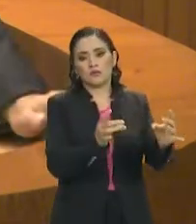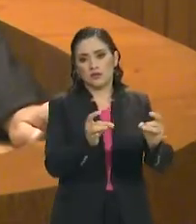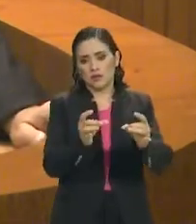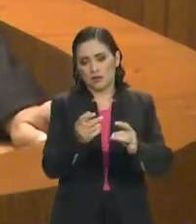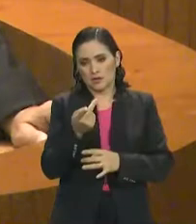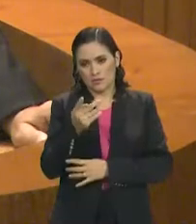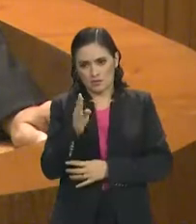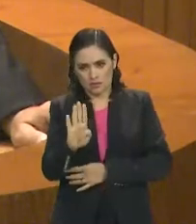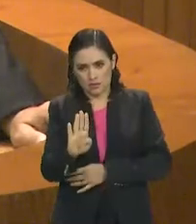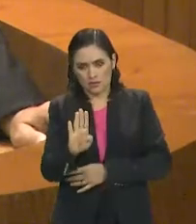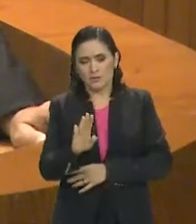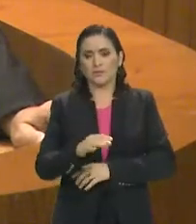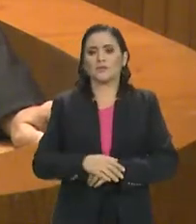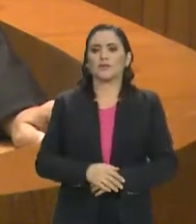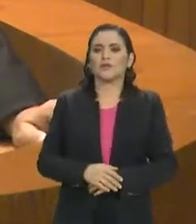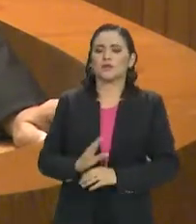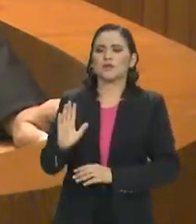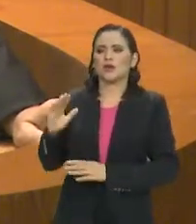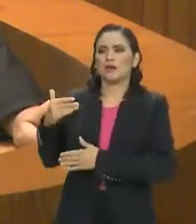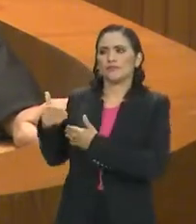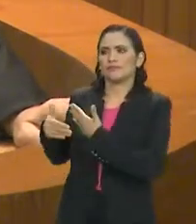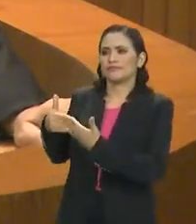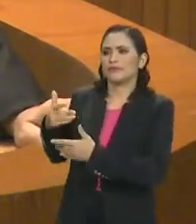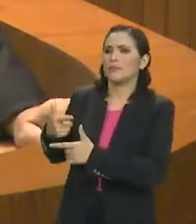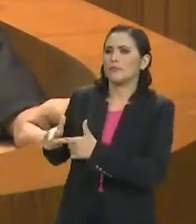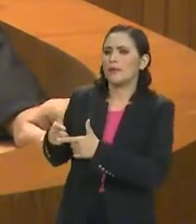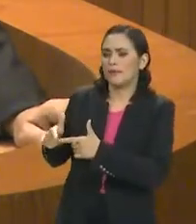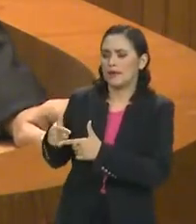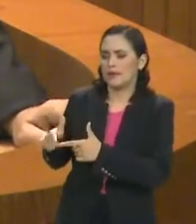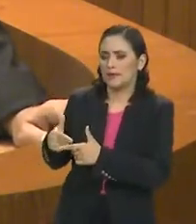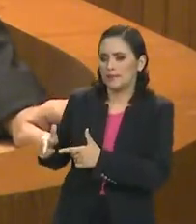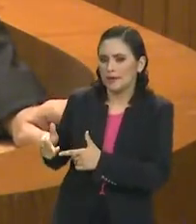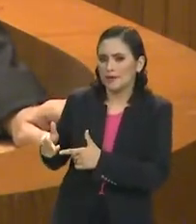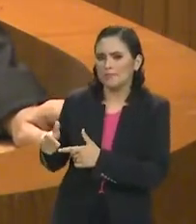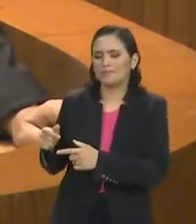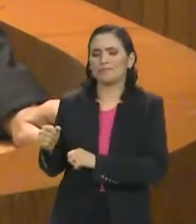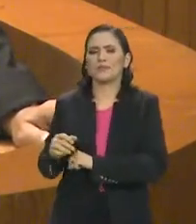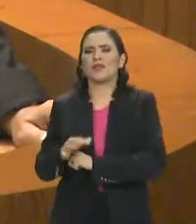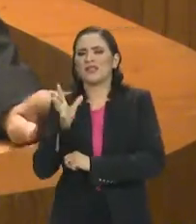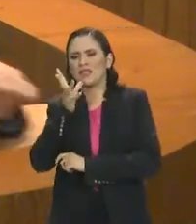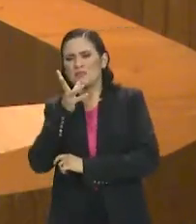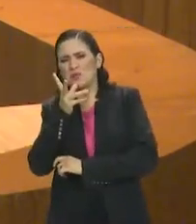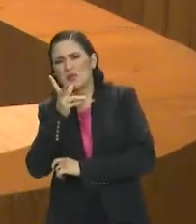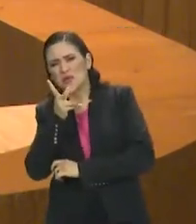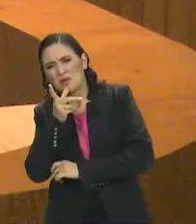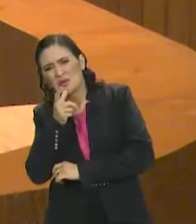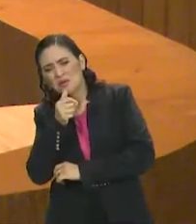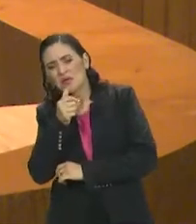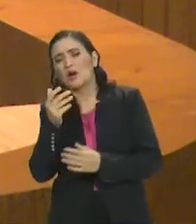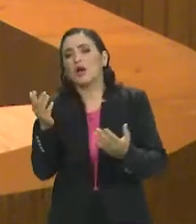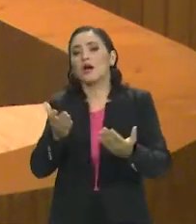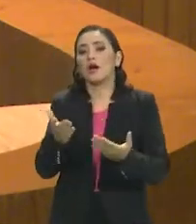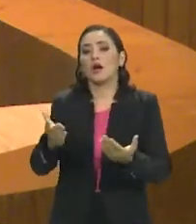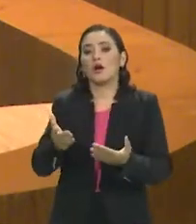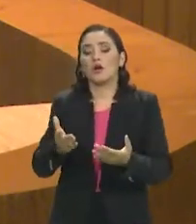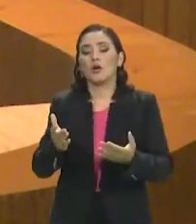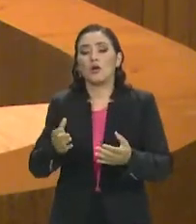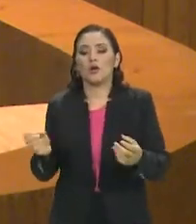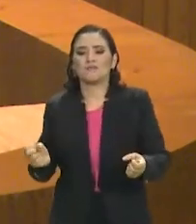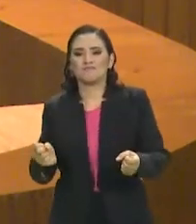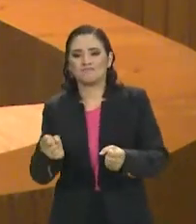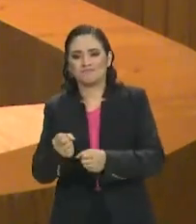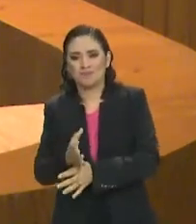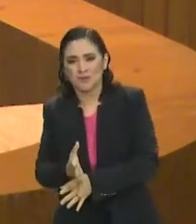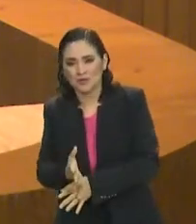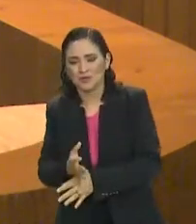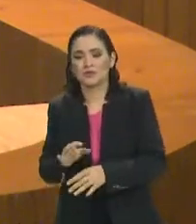e na execução, e agora teve seu término com a conclusão da construção do hospital público, a reforma